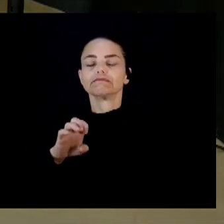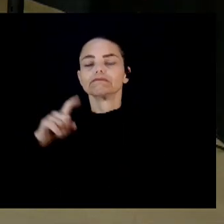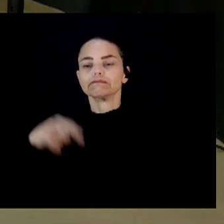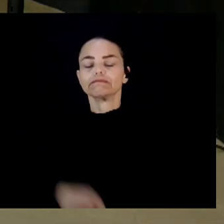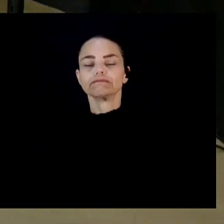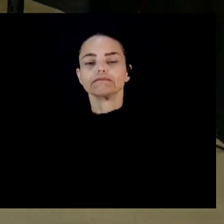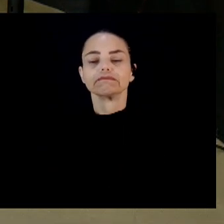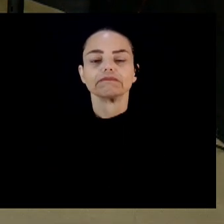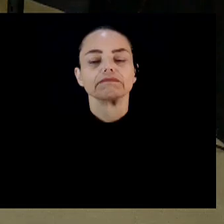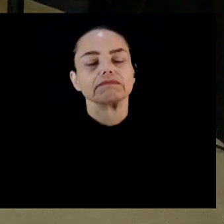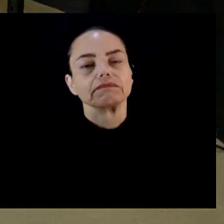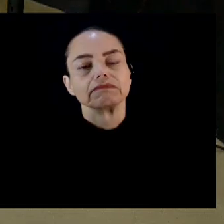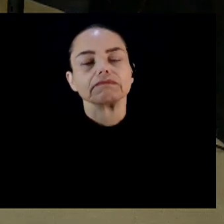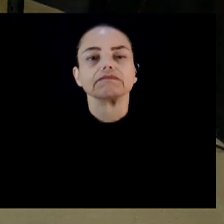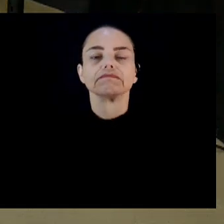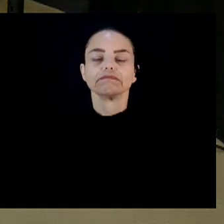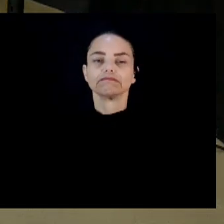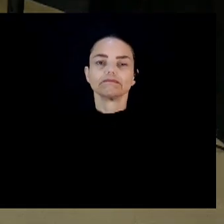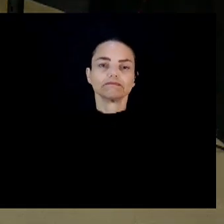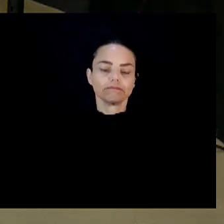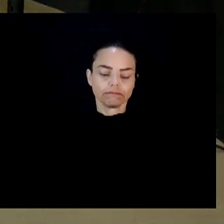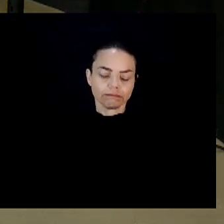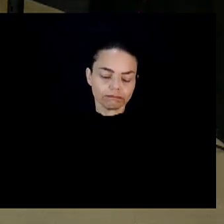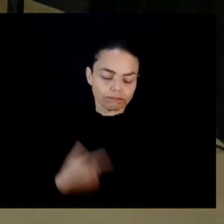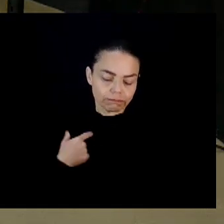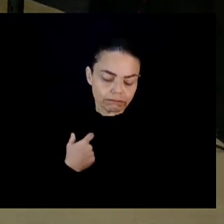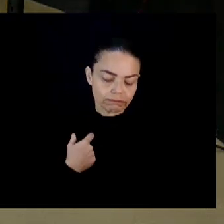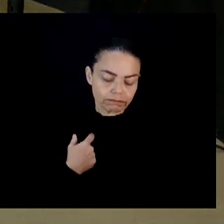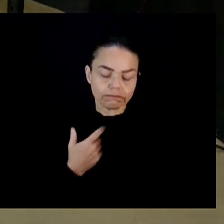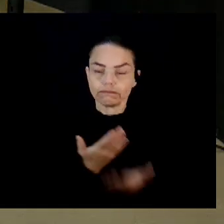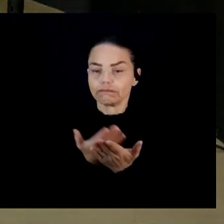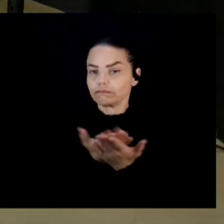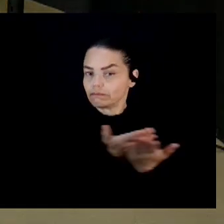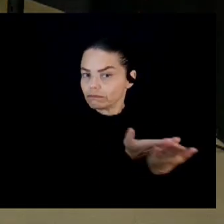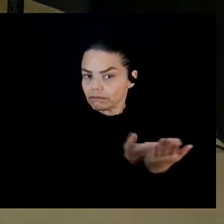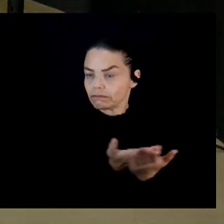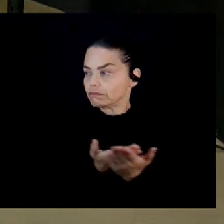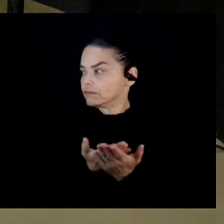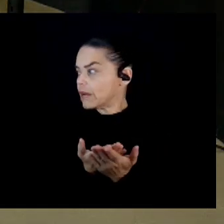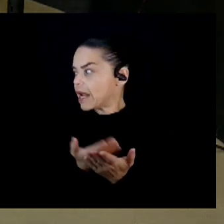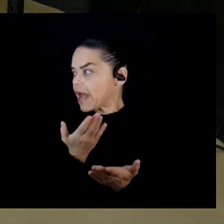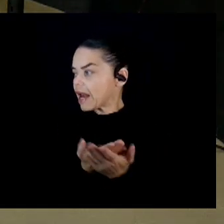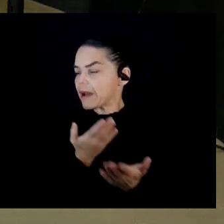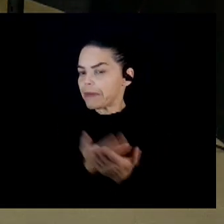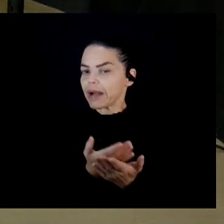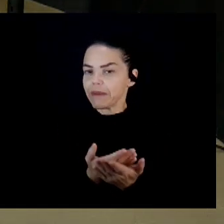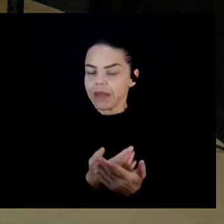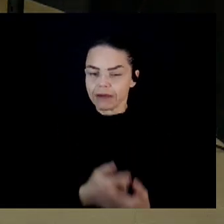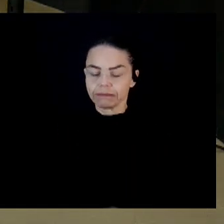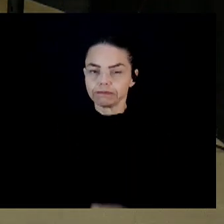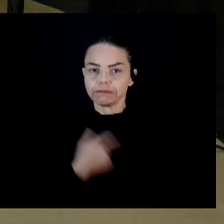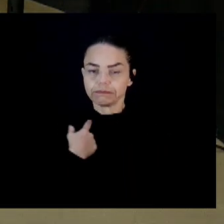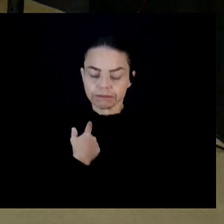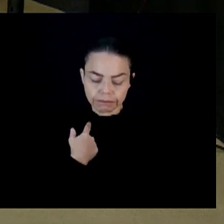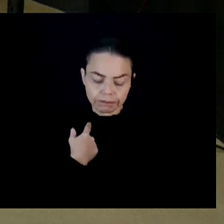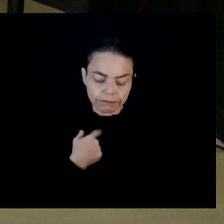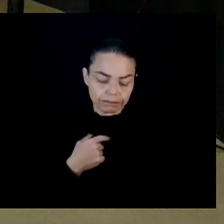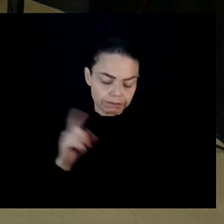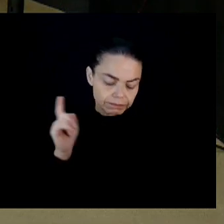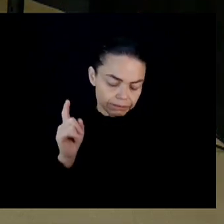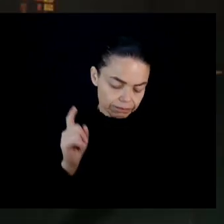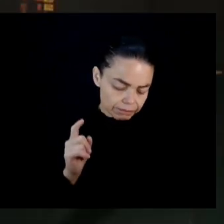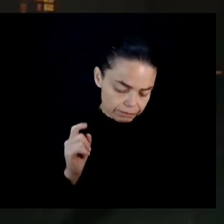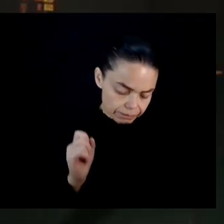fotos, inclusive que eu falei sobre esse estudo, né, que trata, vou pegar até aqui o termo que